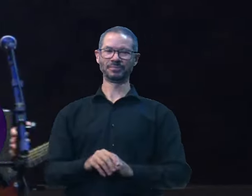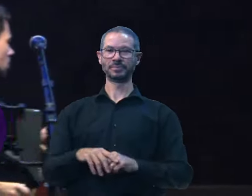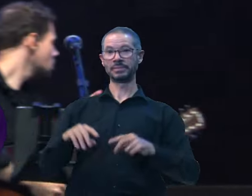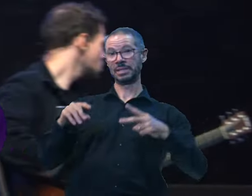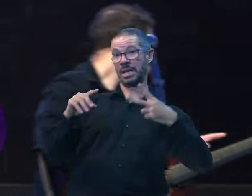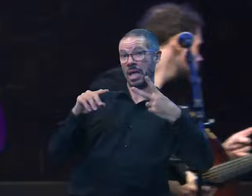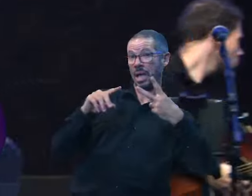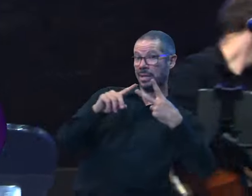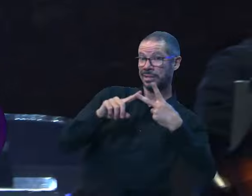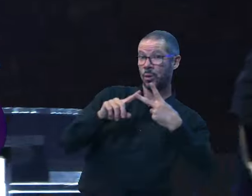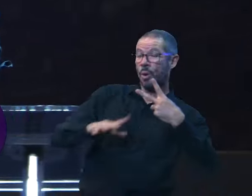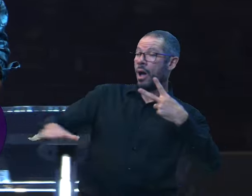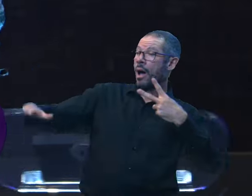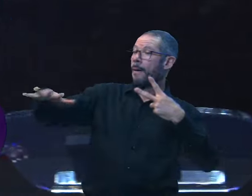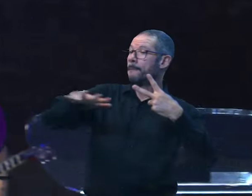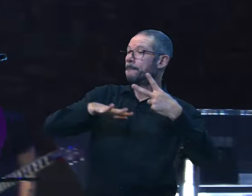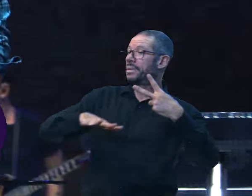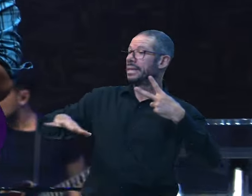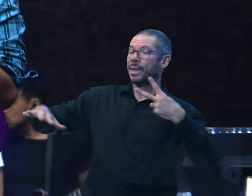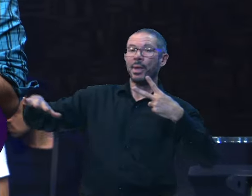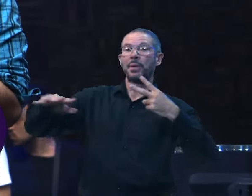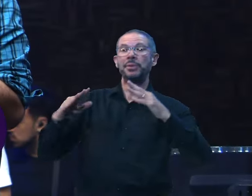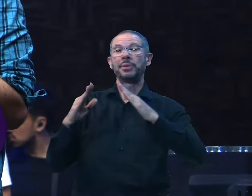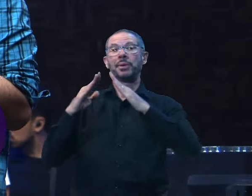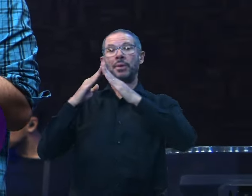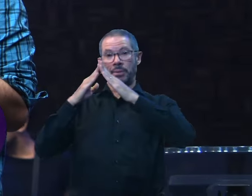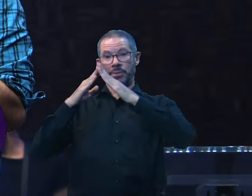Segunda coisa, o ambiente daquela casa.